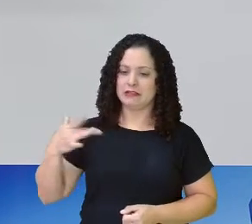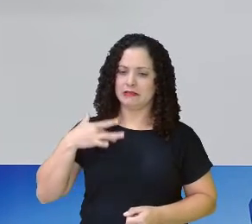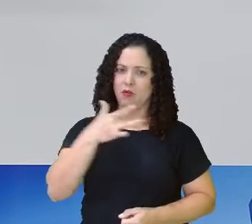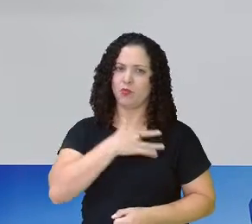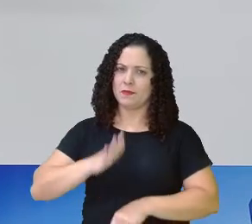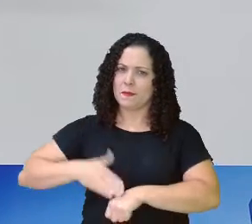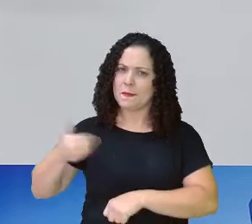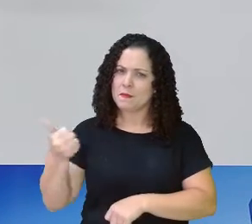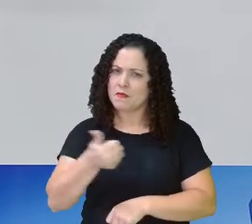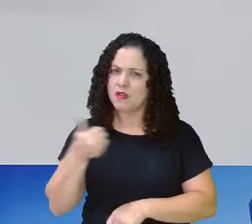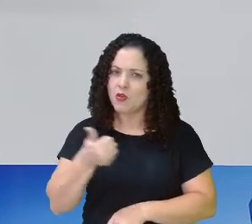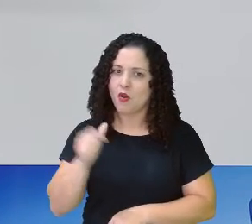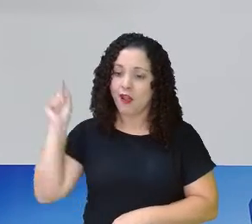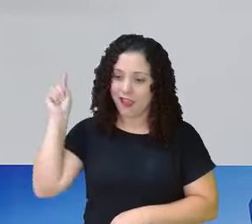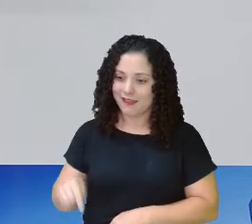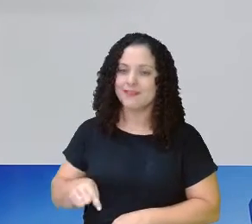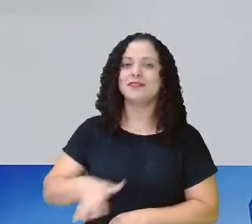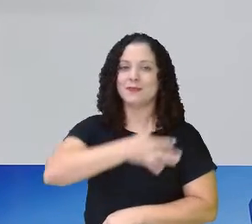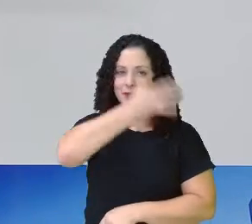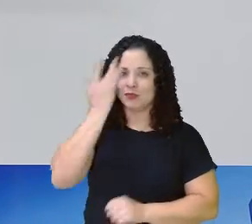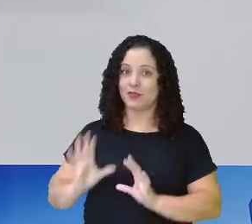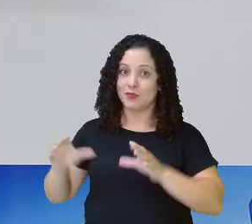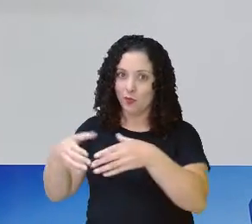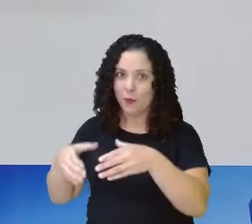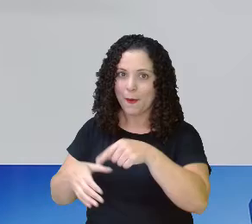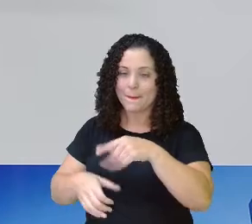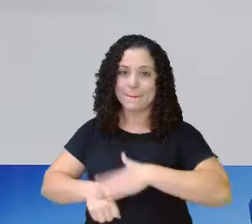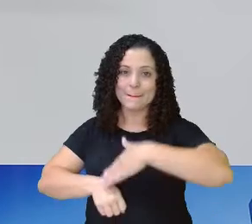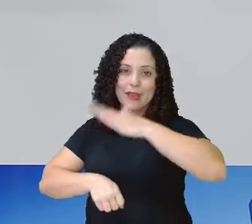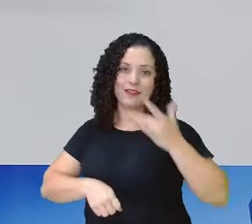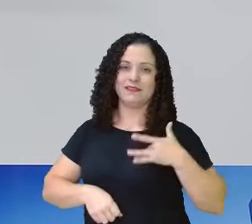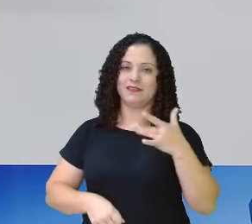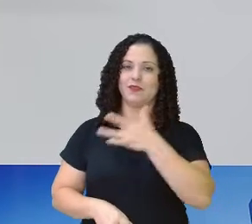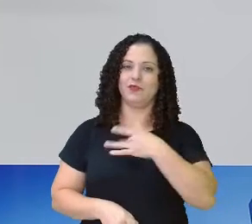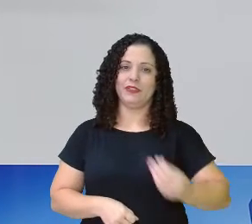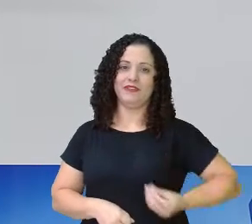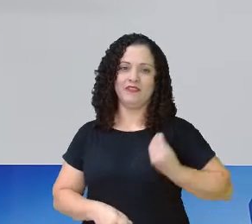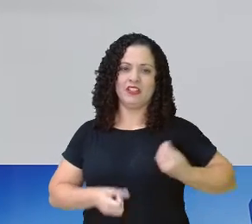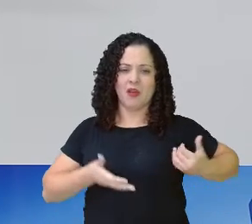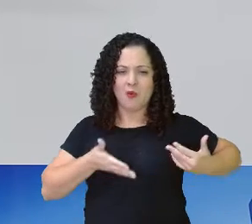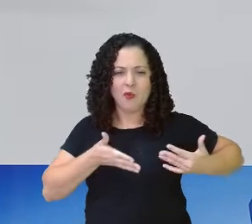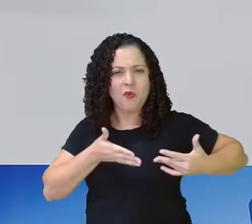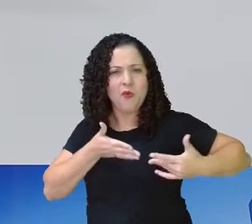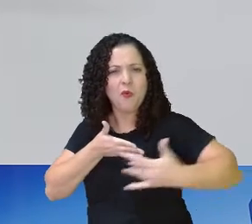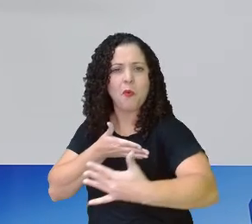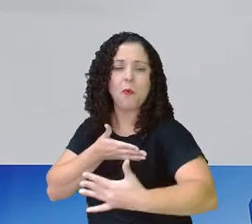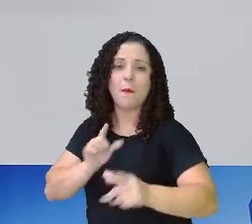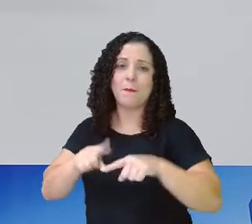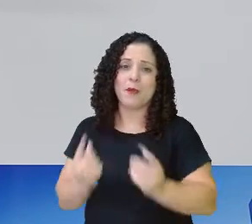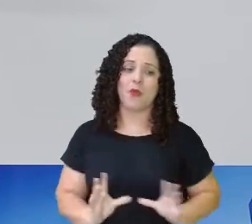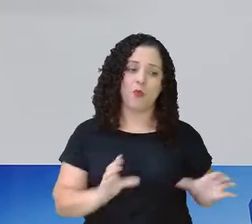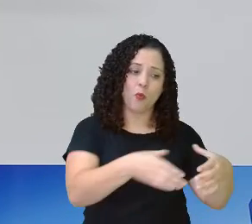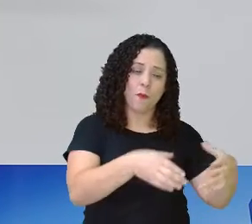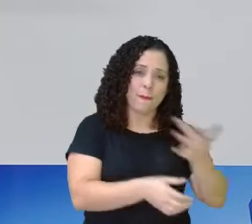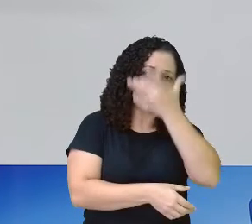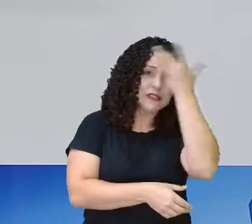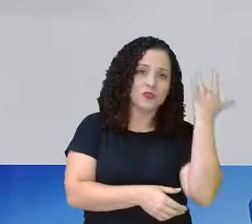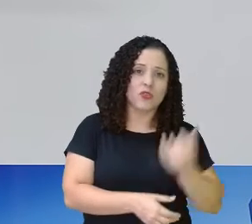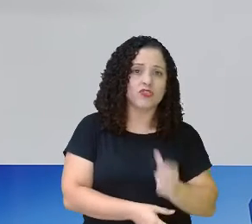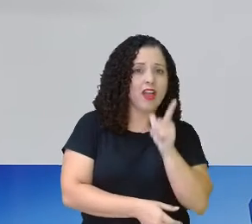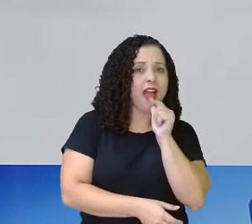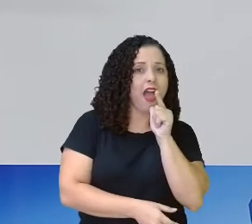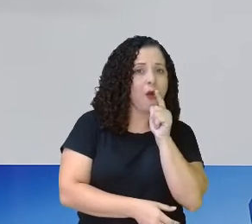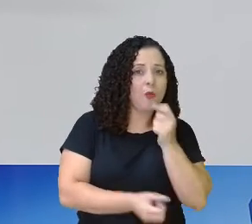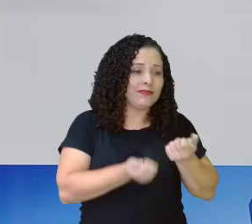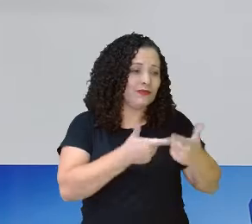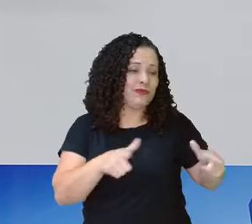mais possibilidade de viver mais tempo e de viver com mais saúde do que uma pessoa que, por exemplo, não tenha água encanada